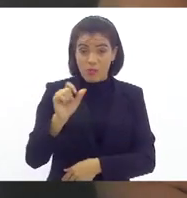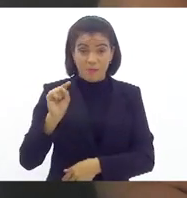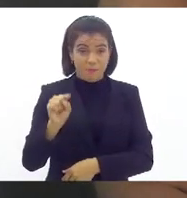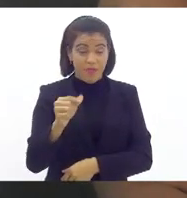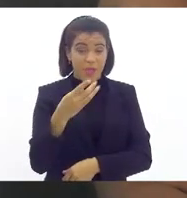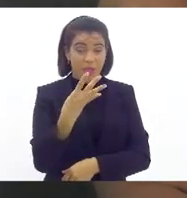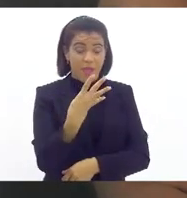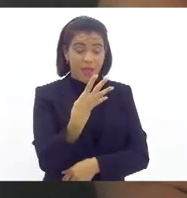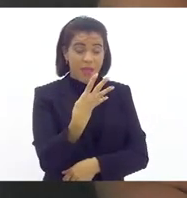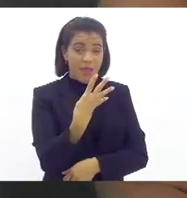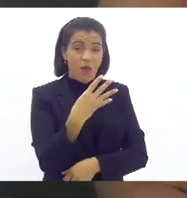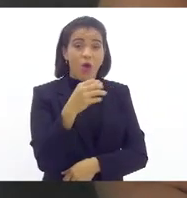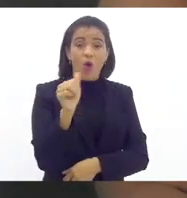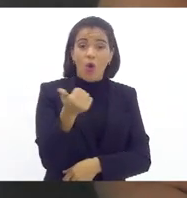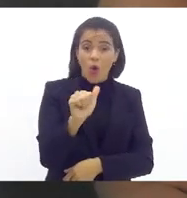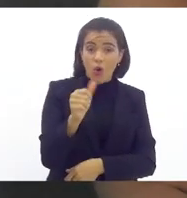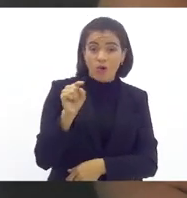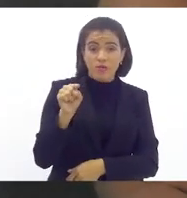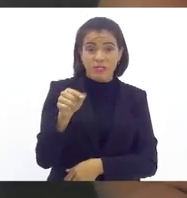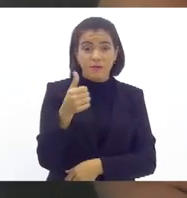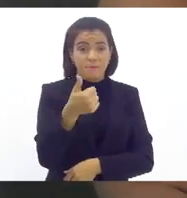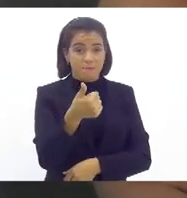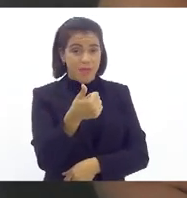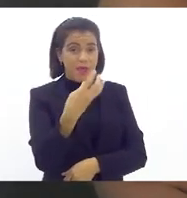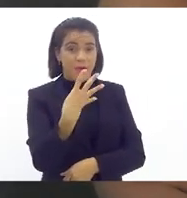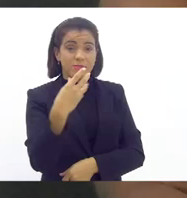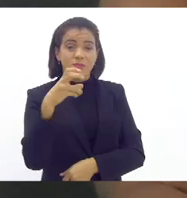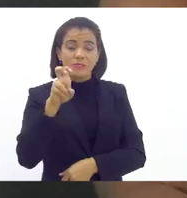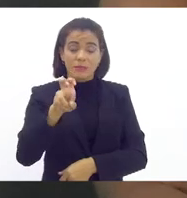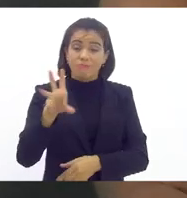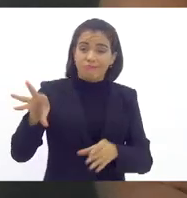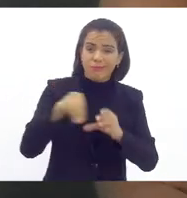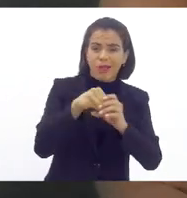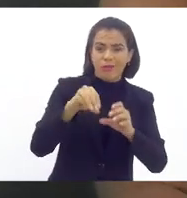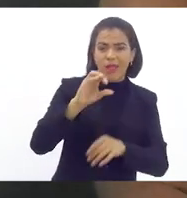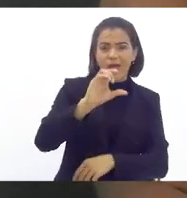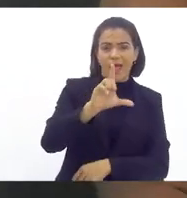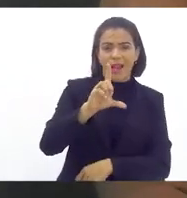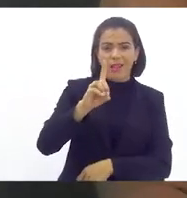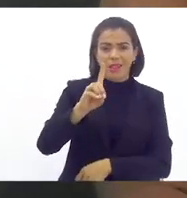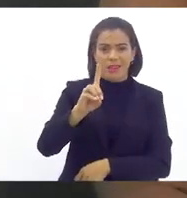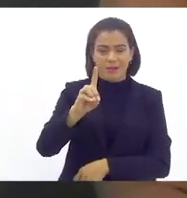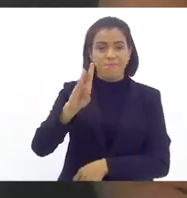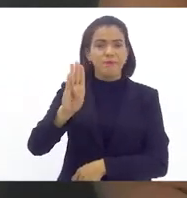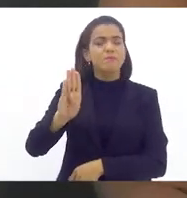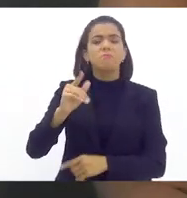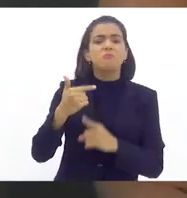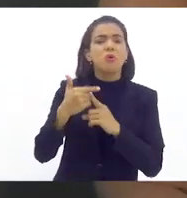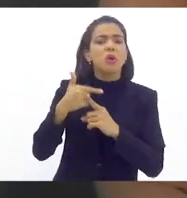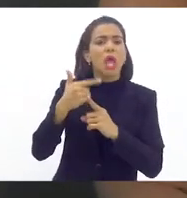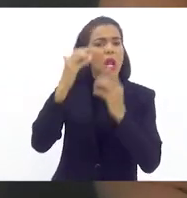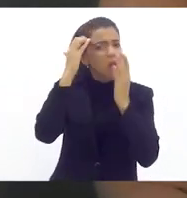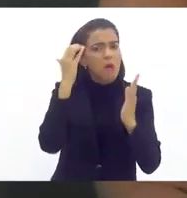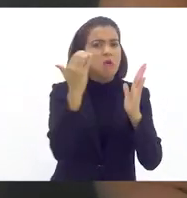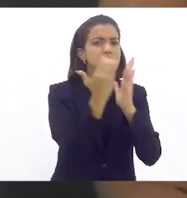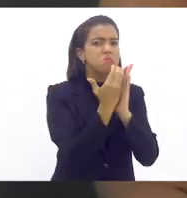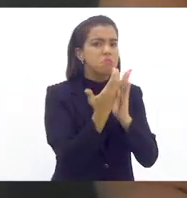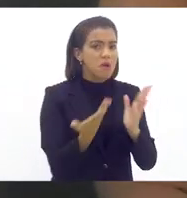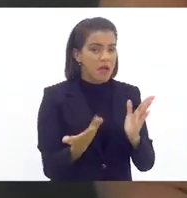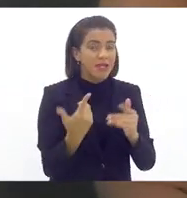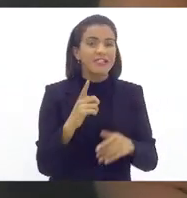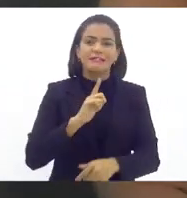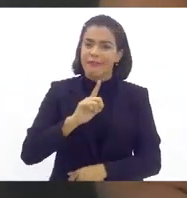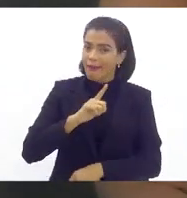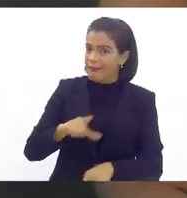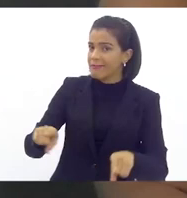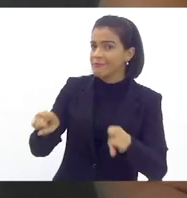dentro da lei magna, que é a LDB, por que ela não é implementada em sua integralidade? Posso dizer aqui que existem